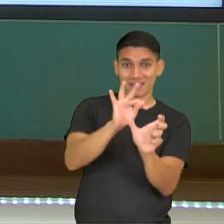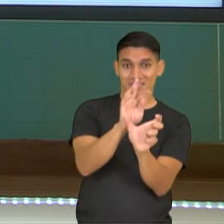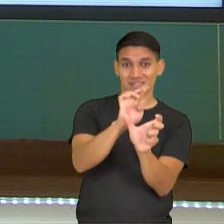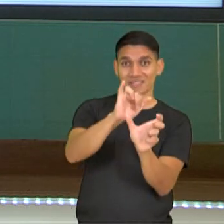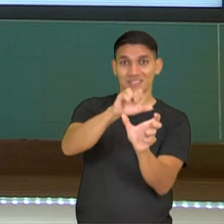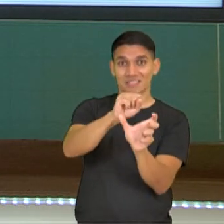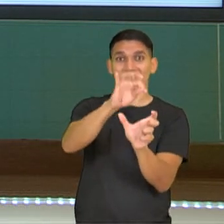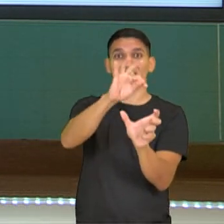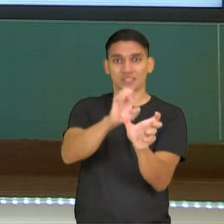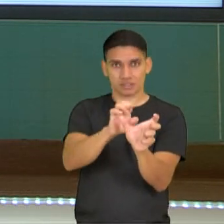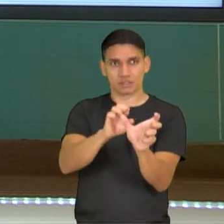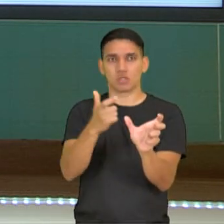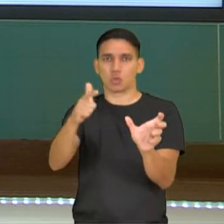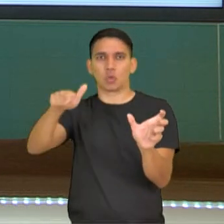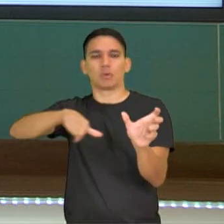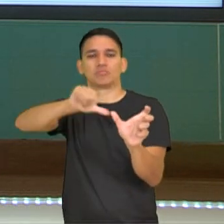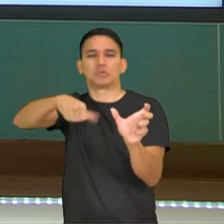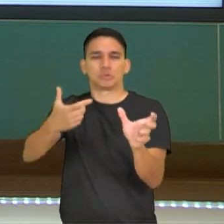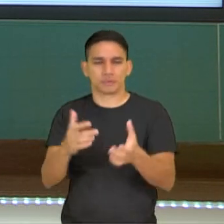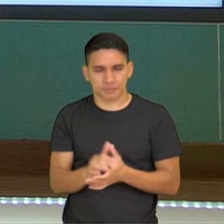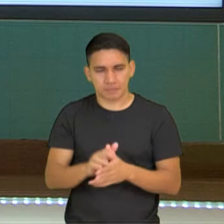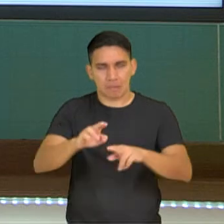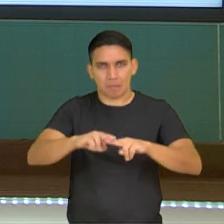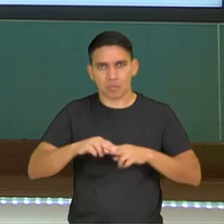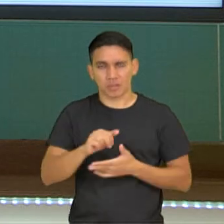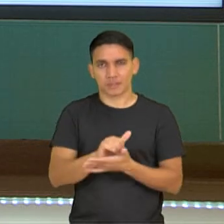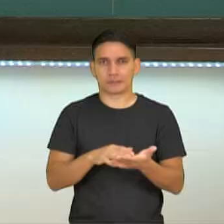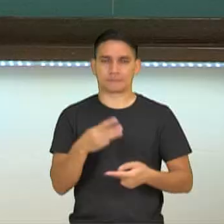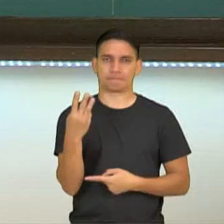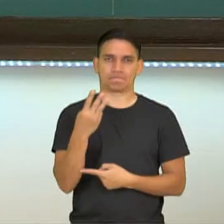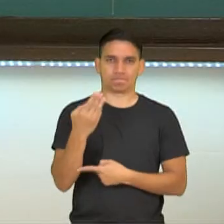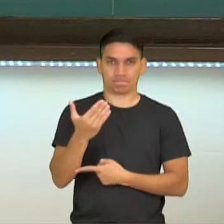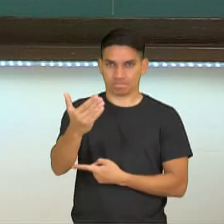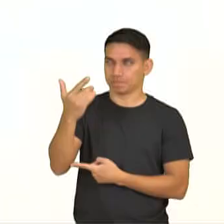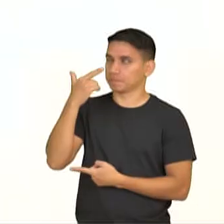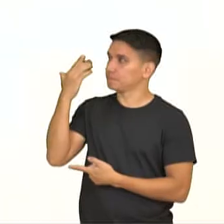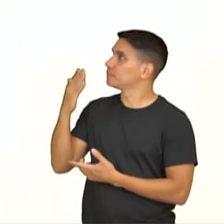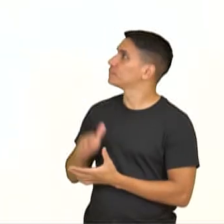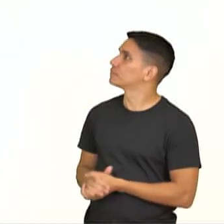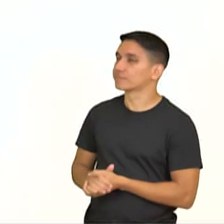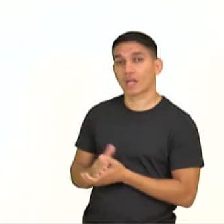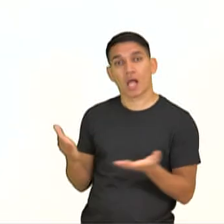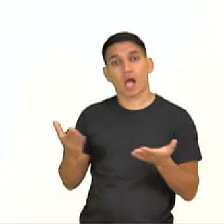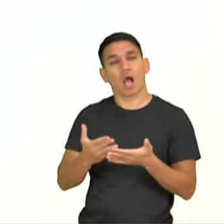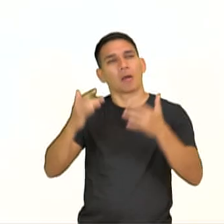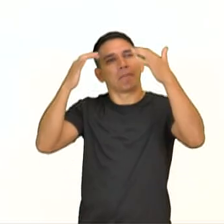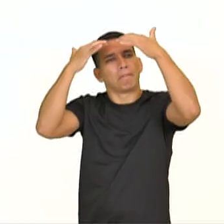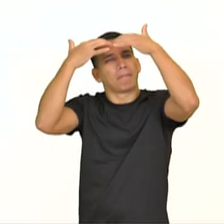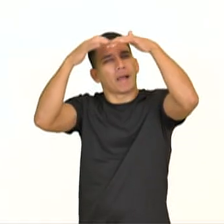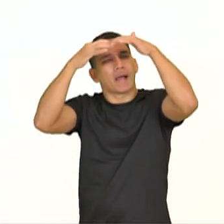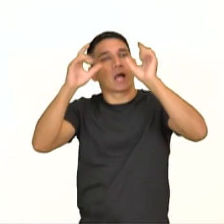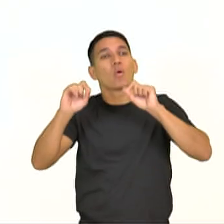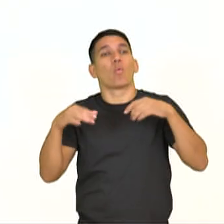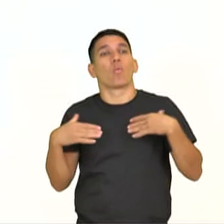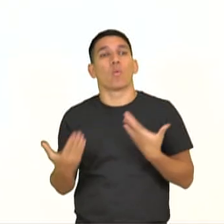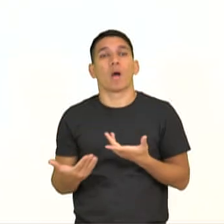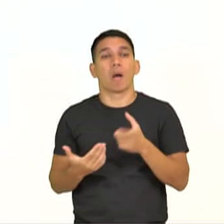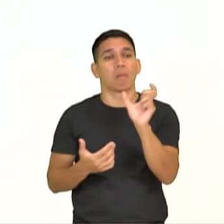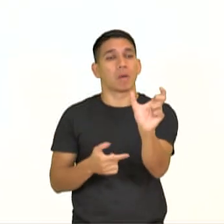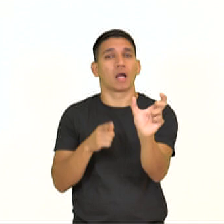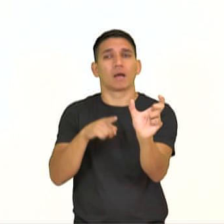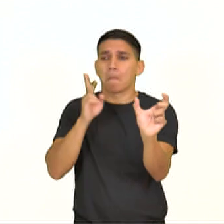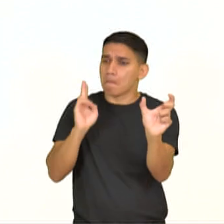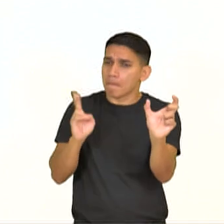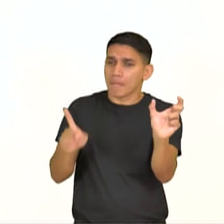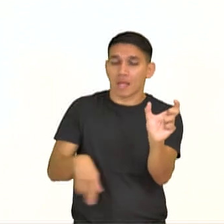outras derivações. E vamos para a nossa terceira atividade. Agora, pense em quais palavras apresentam o